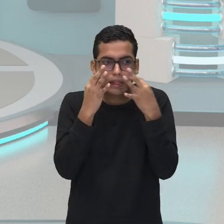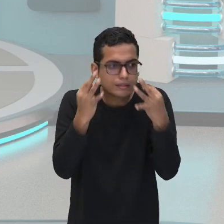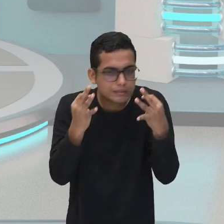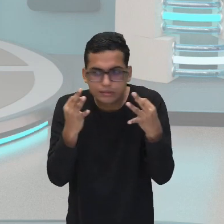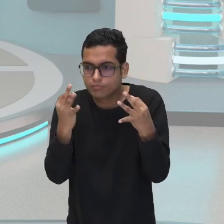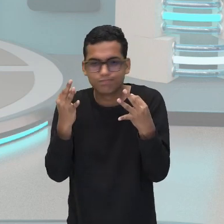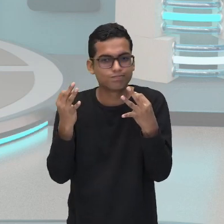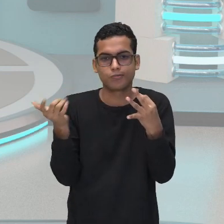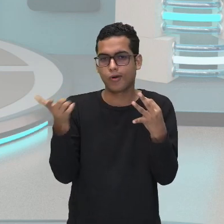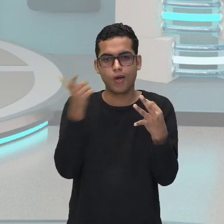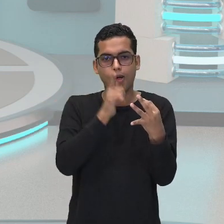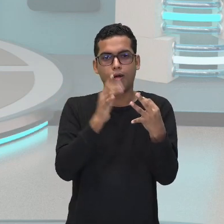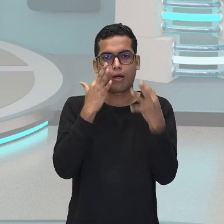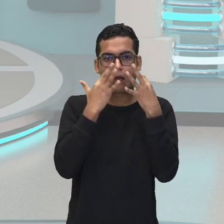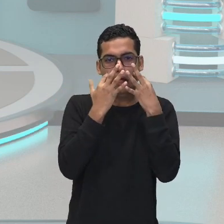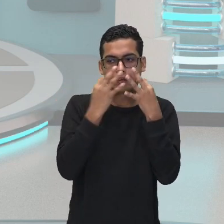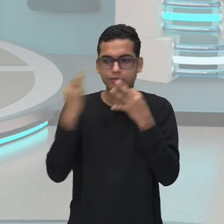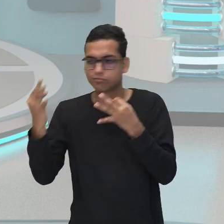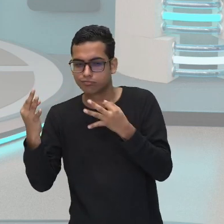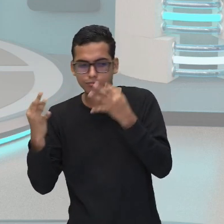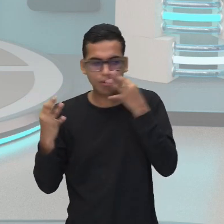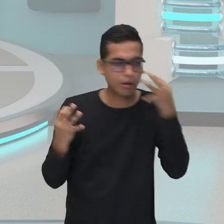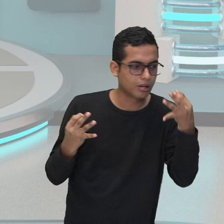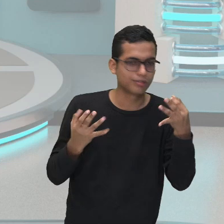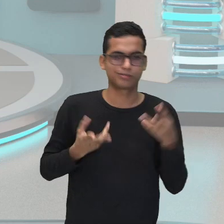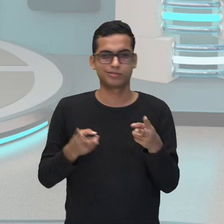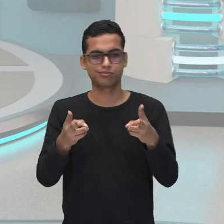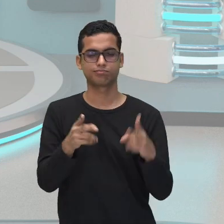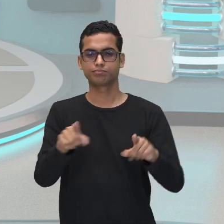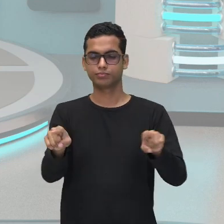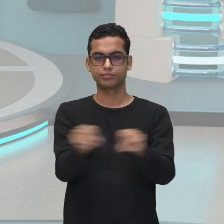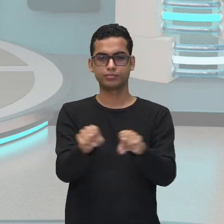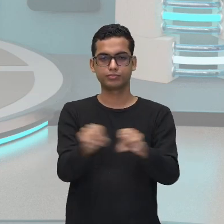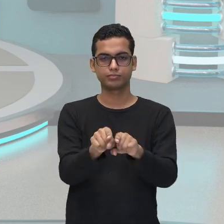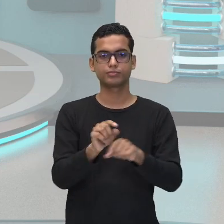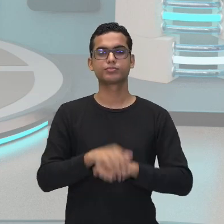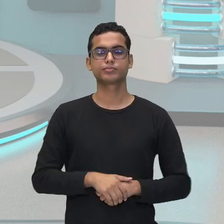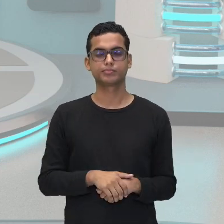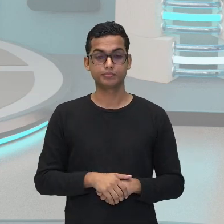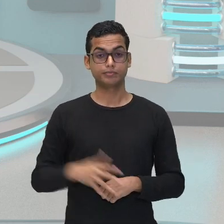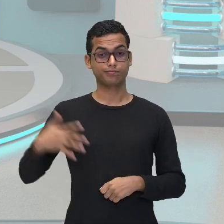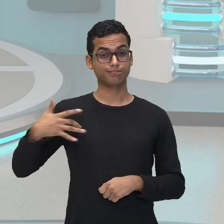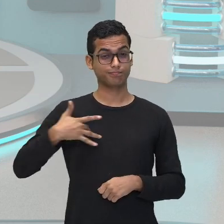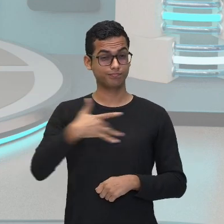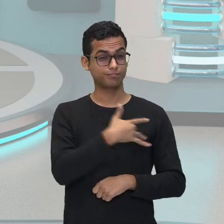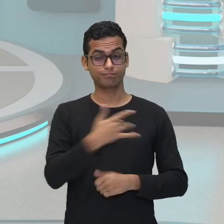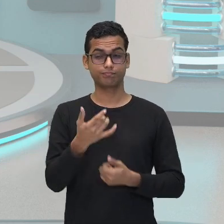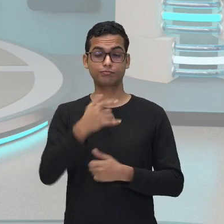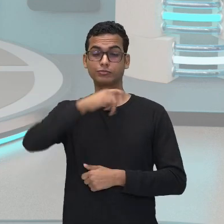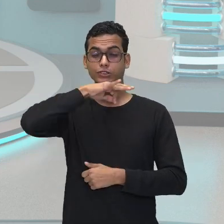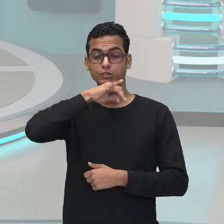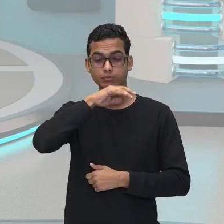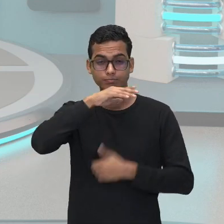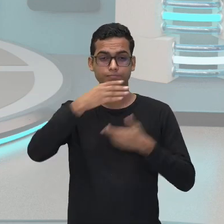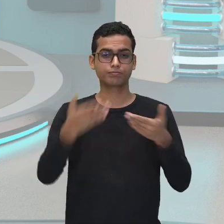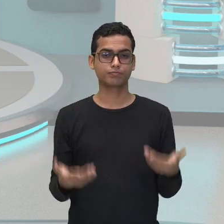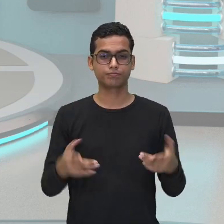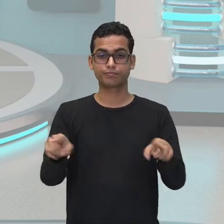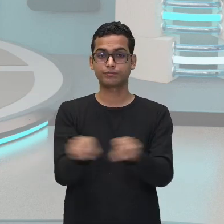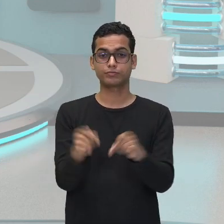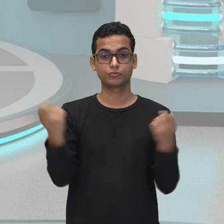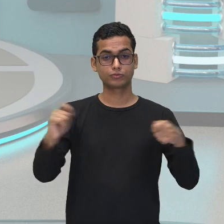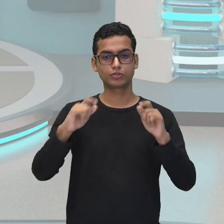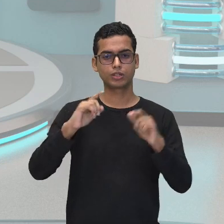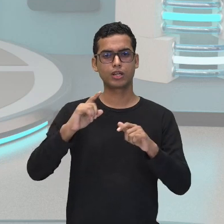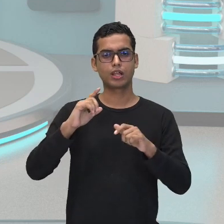ocasionar na vida de uma pessoa, né? Na questão da sua saúde. E por conta disso também, ela pode ter problemas